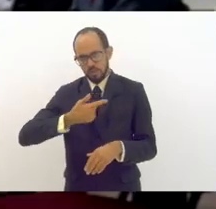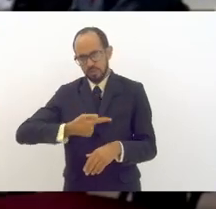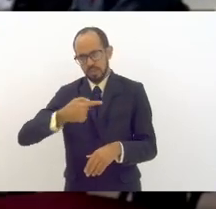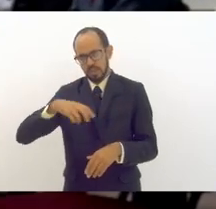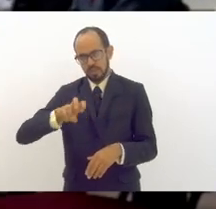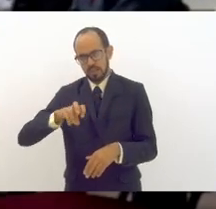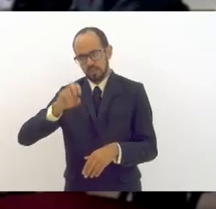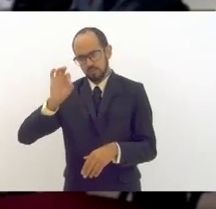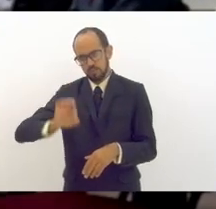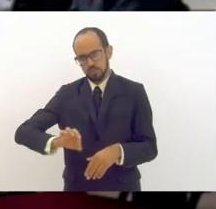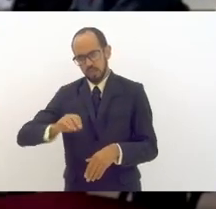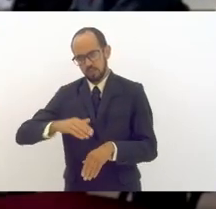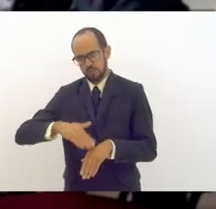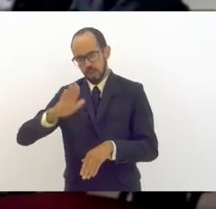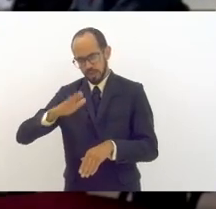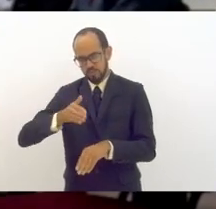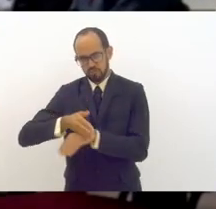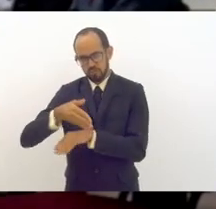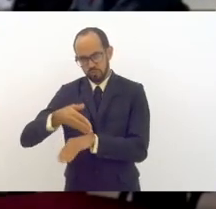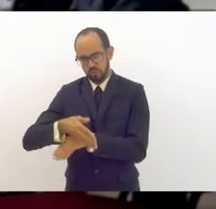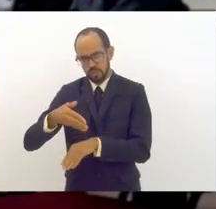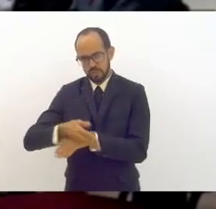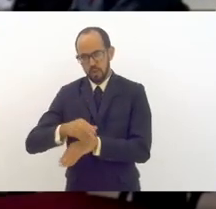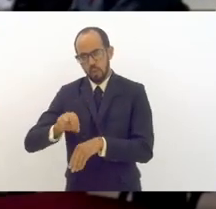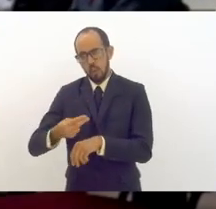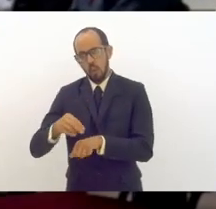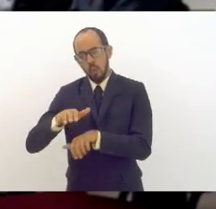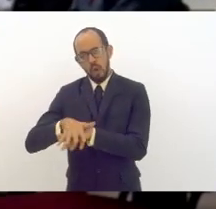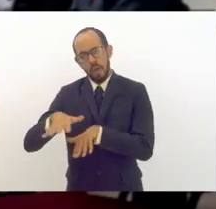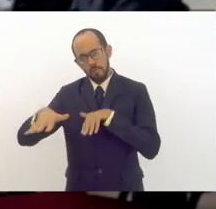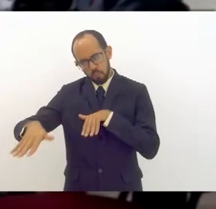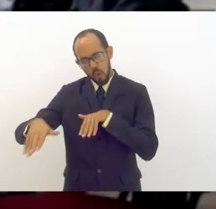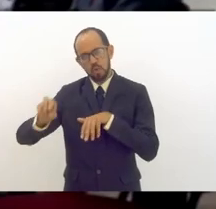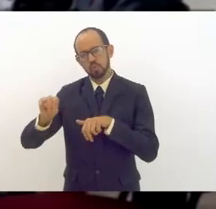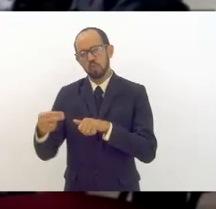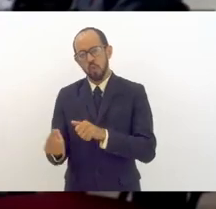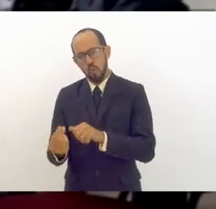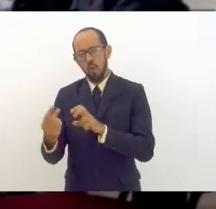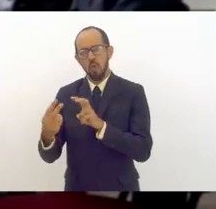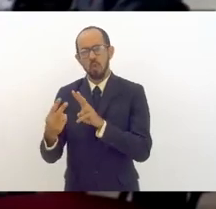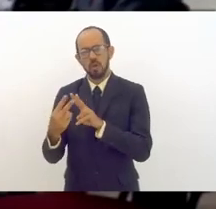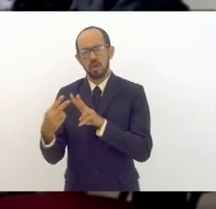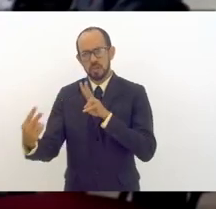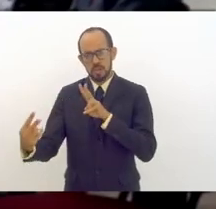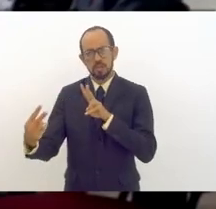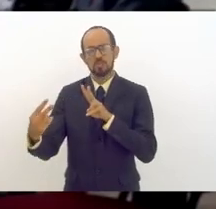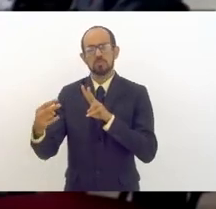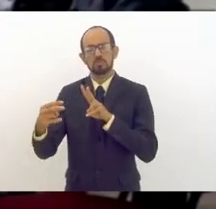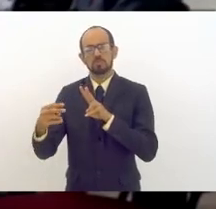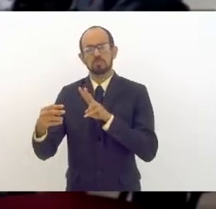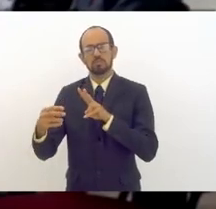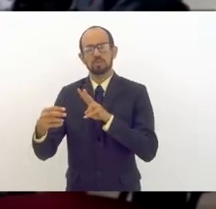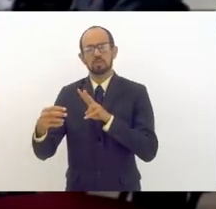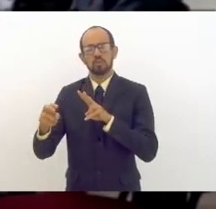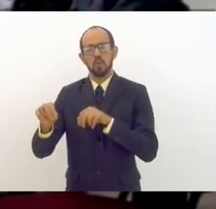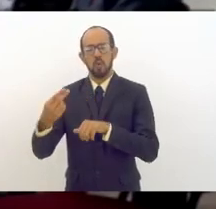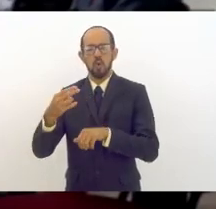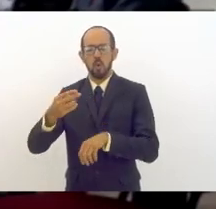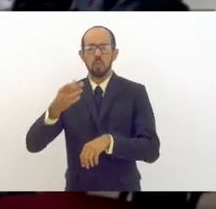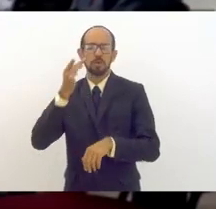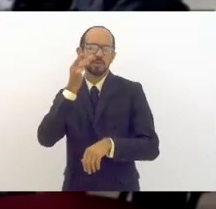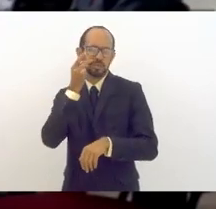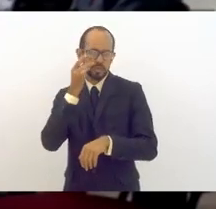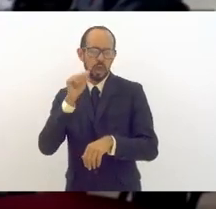75%, seja na fase remota, híbrida ou presencial, como nos demais anos, essa regra